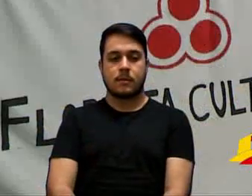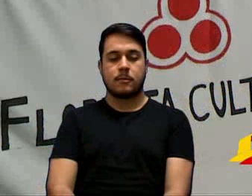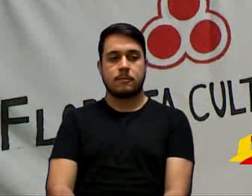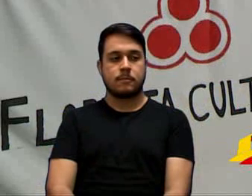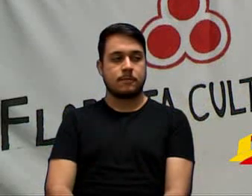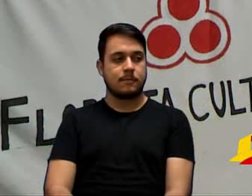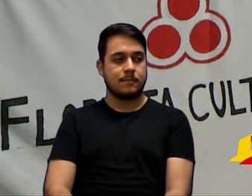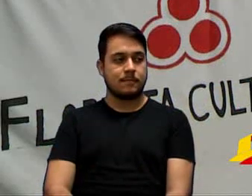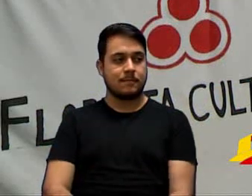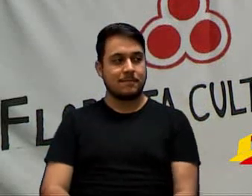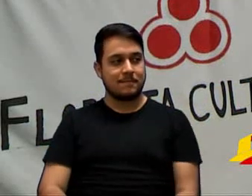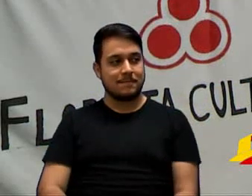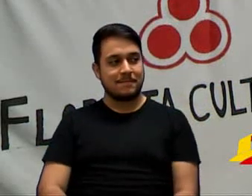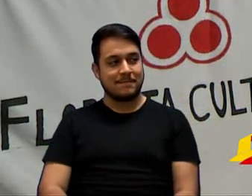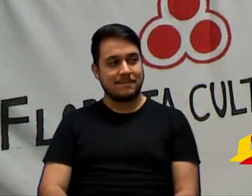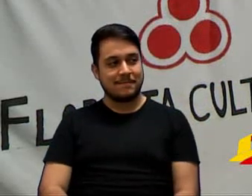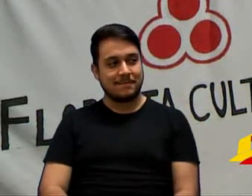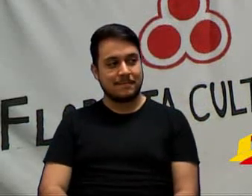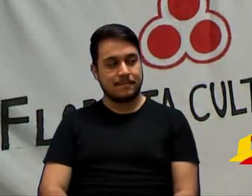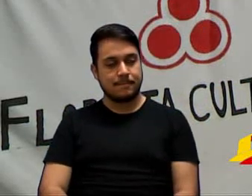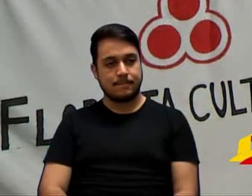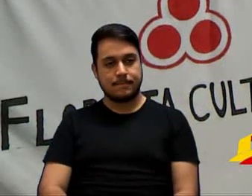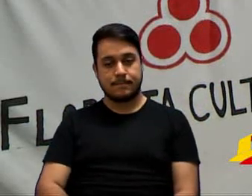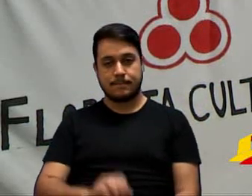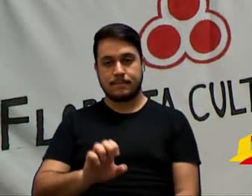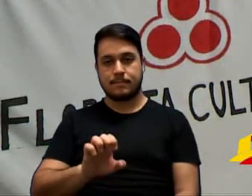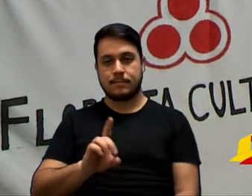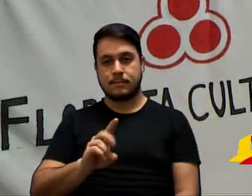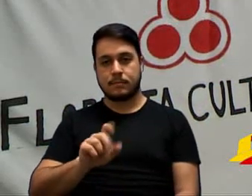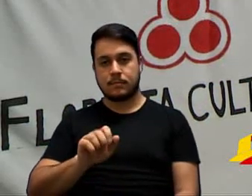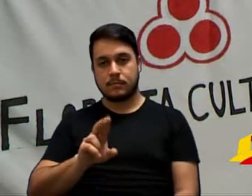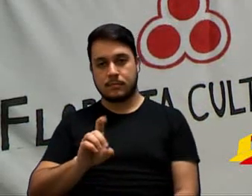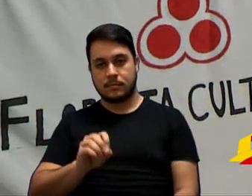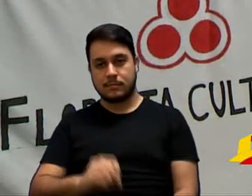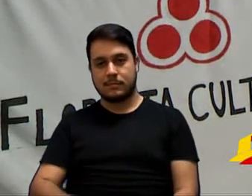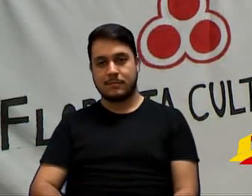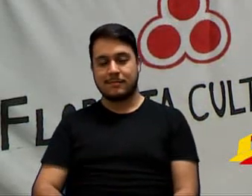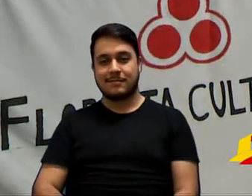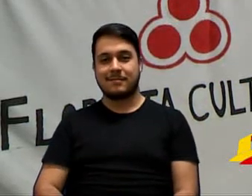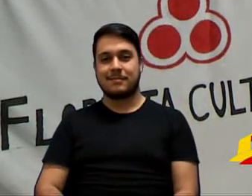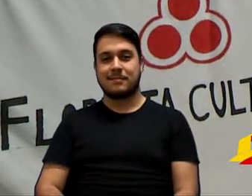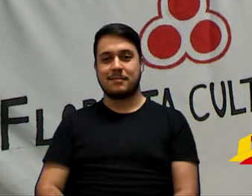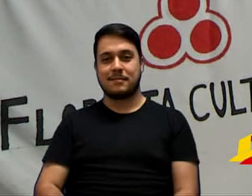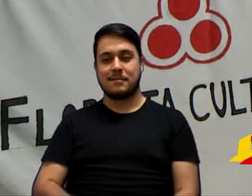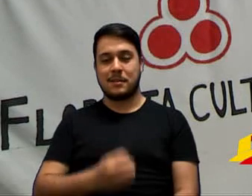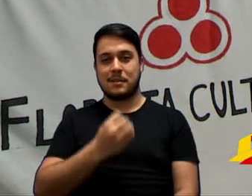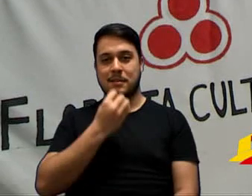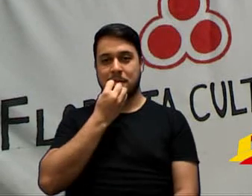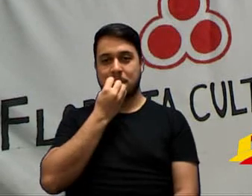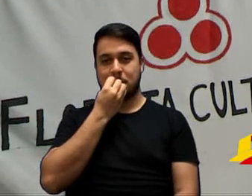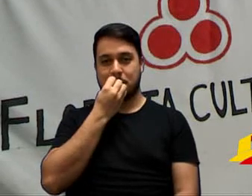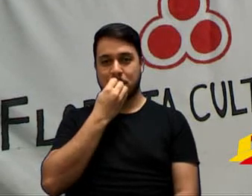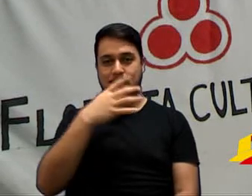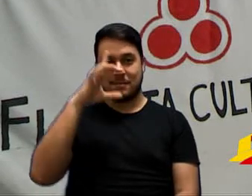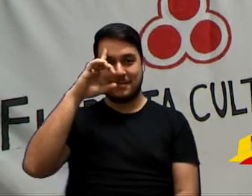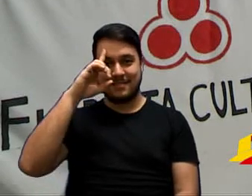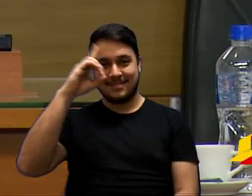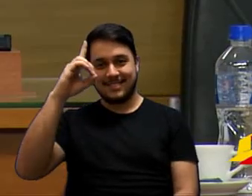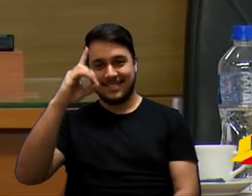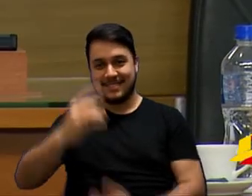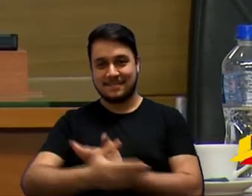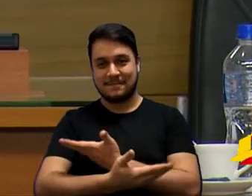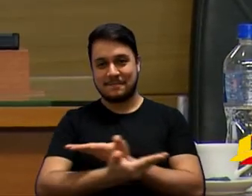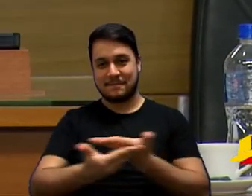com a palavra autores do artigo à noite o hubble o dia ainda é bom dia a todos ea todas